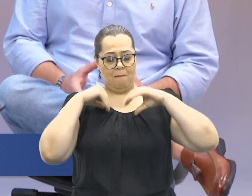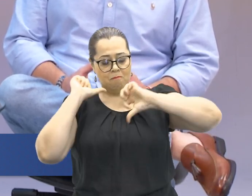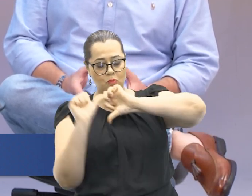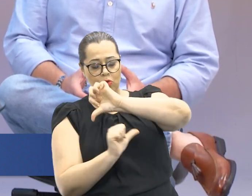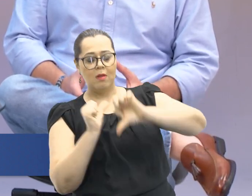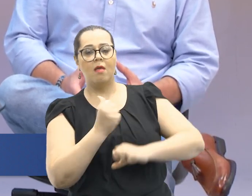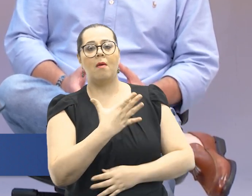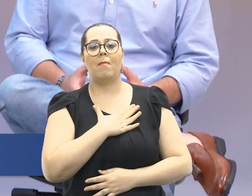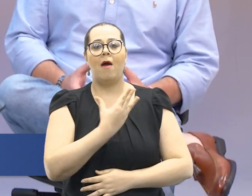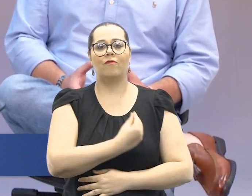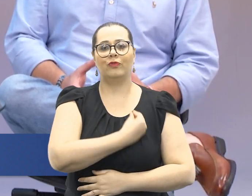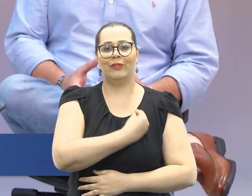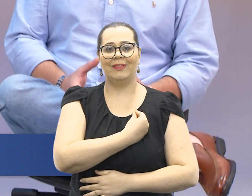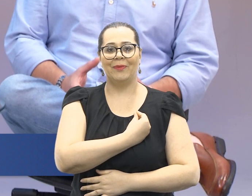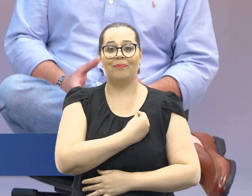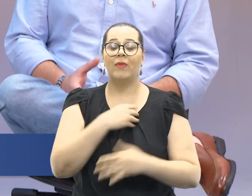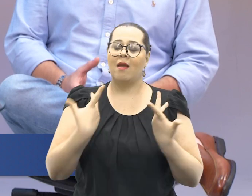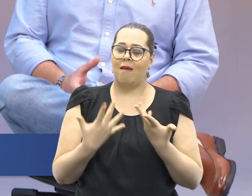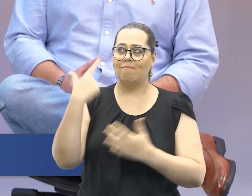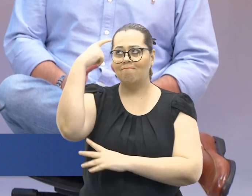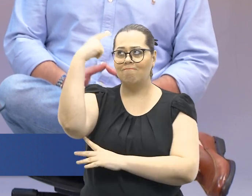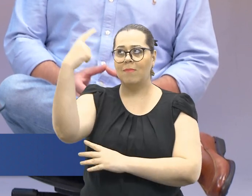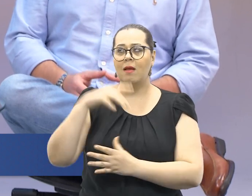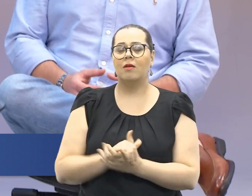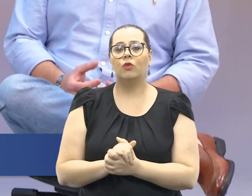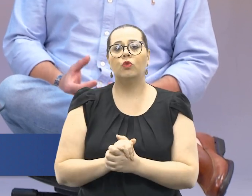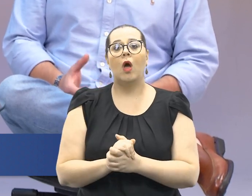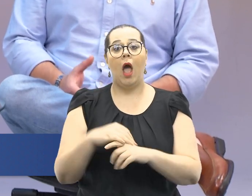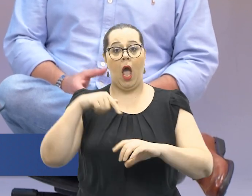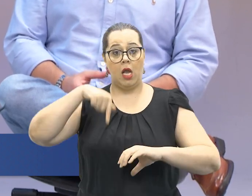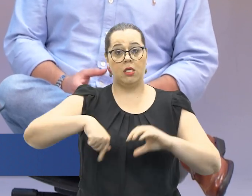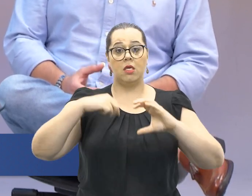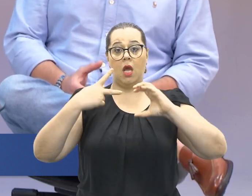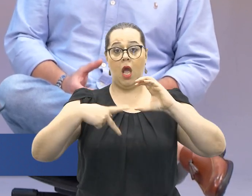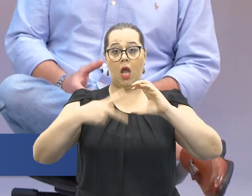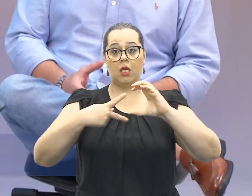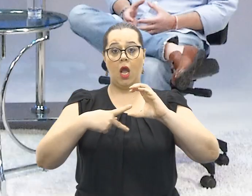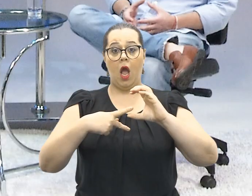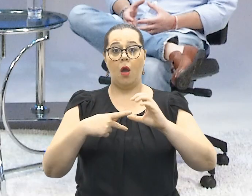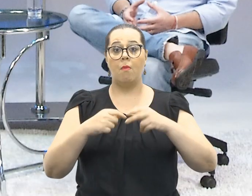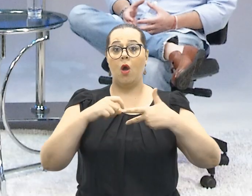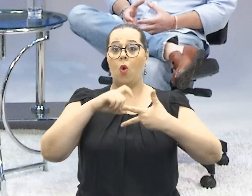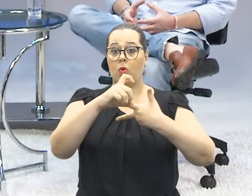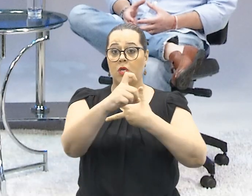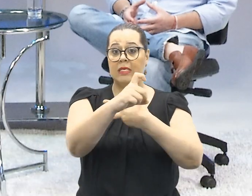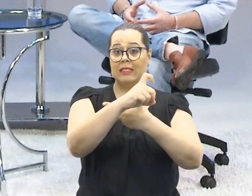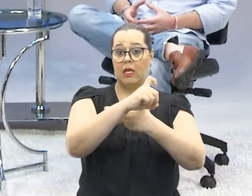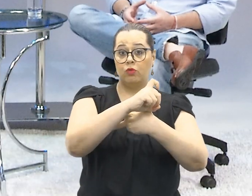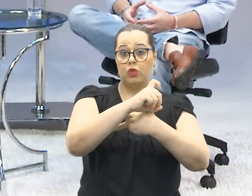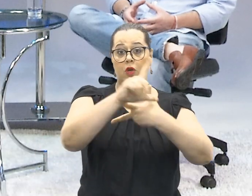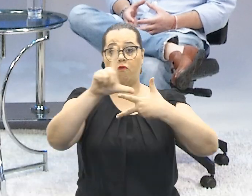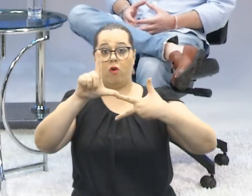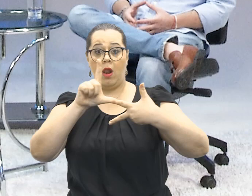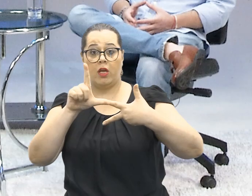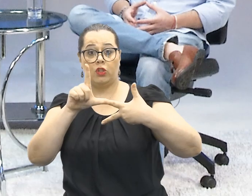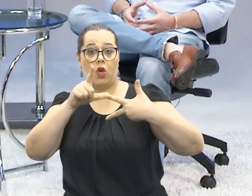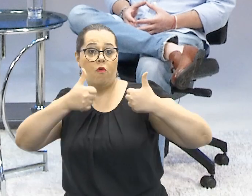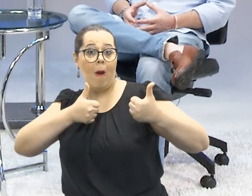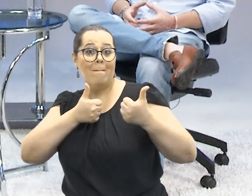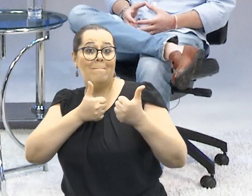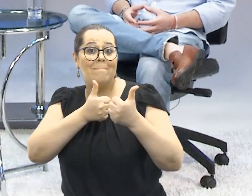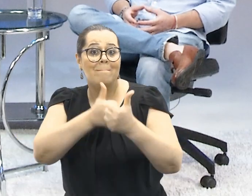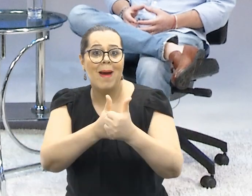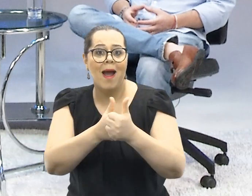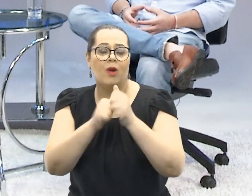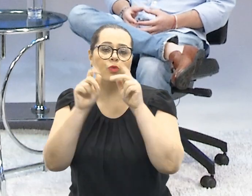vida da gente. Eu penso que a Câmara, o Poder Executivo como um todo tem que estar cada vez mais próximo da